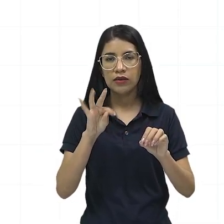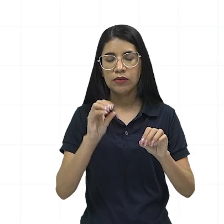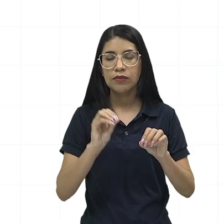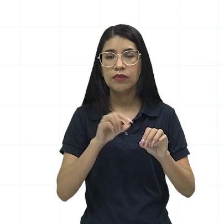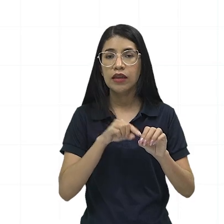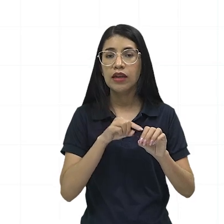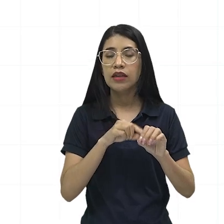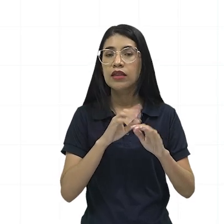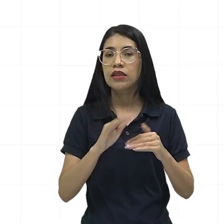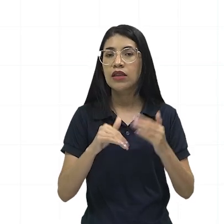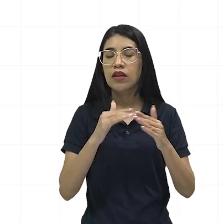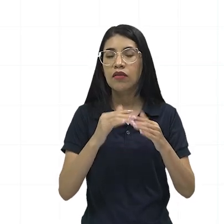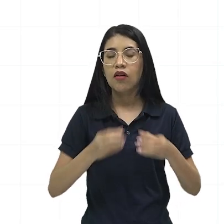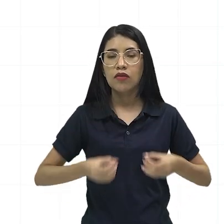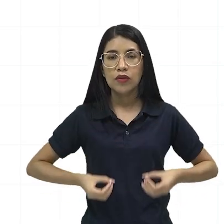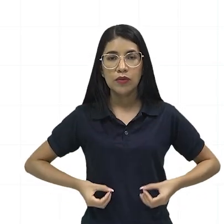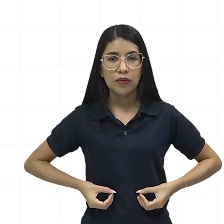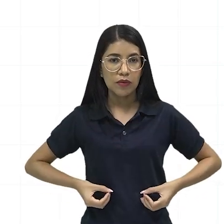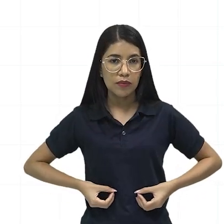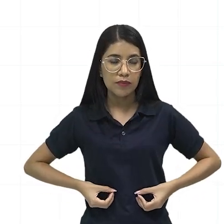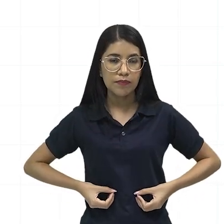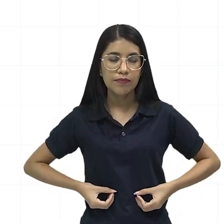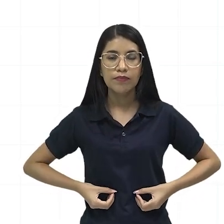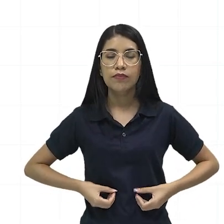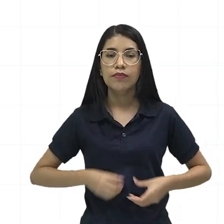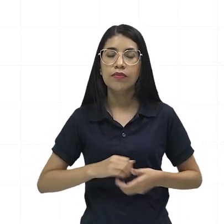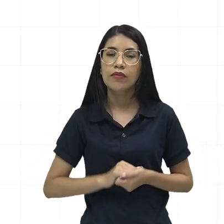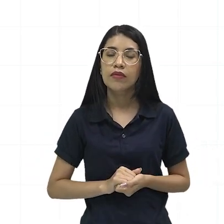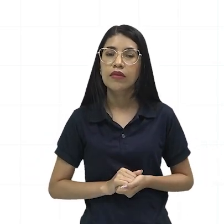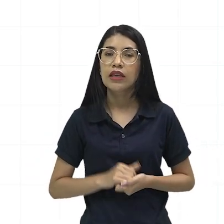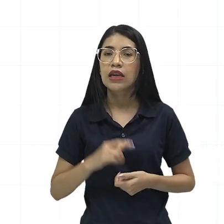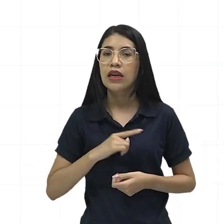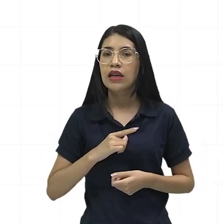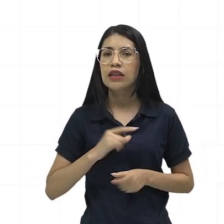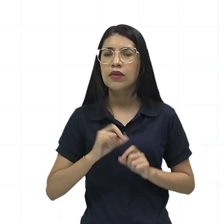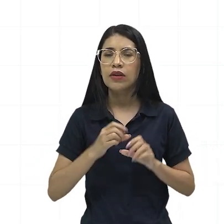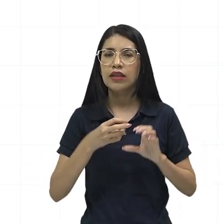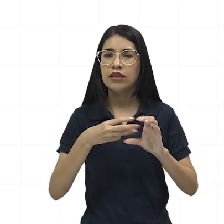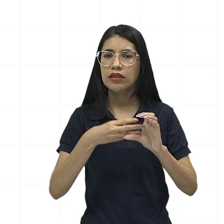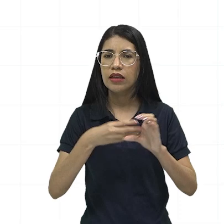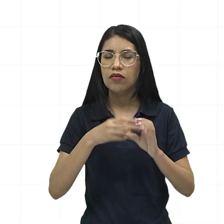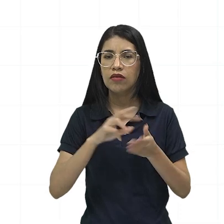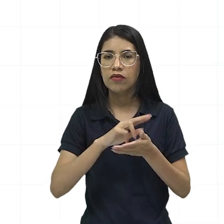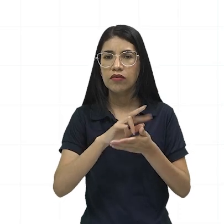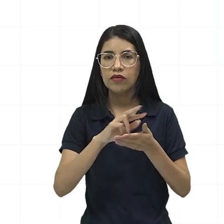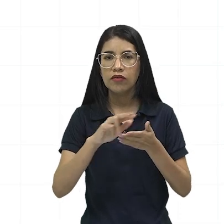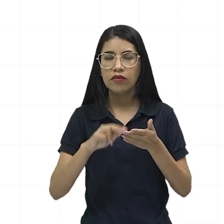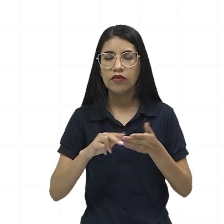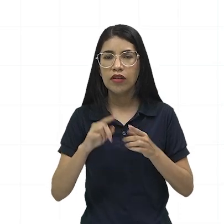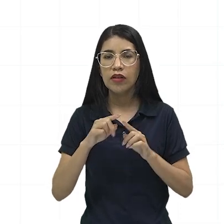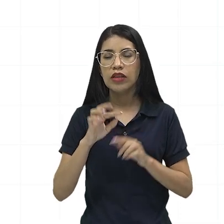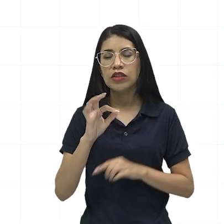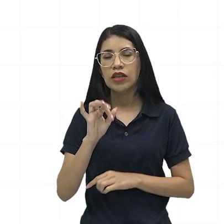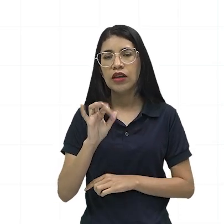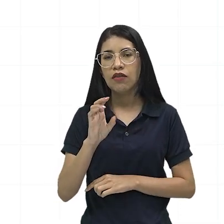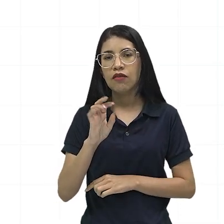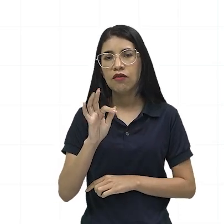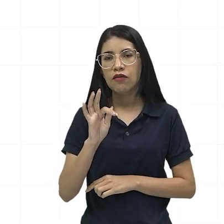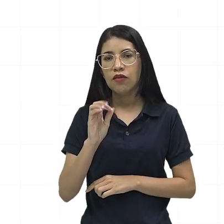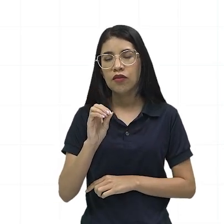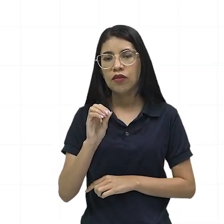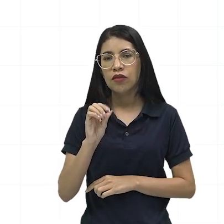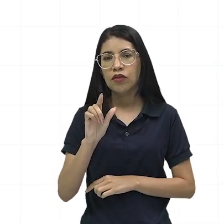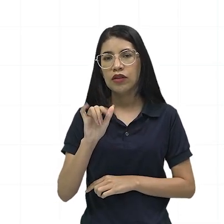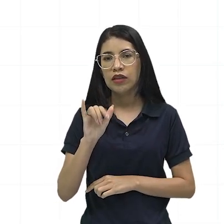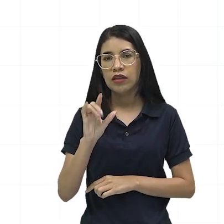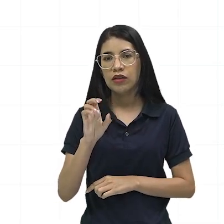se desenvolvem nos ovários em meio a um conjunto de células chamados de folículo. Então você observou